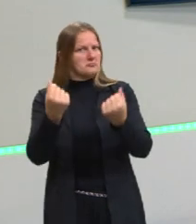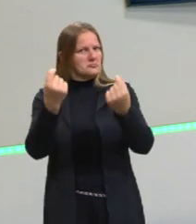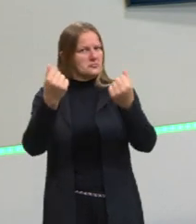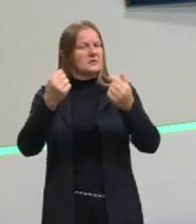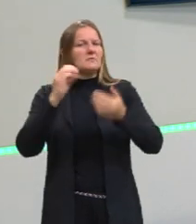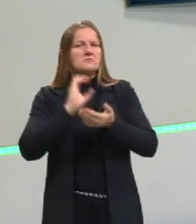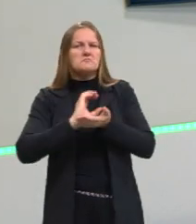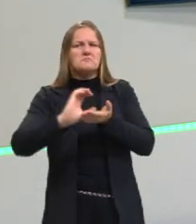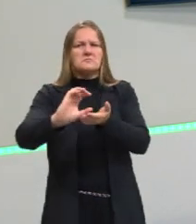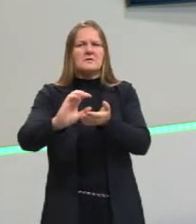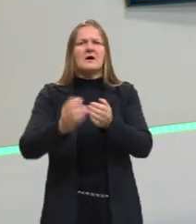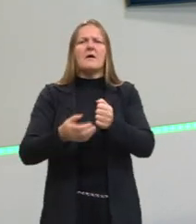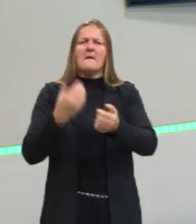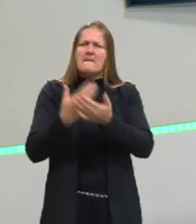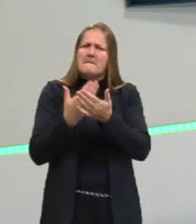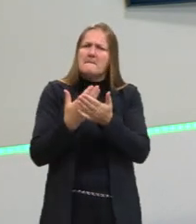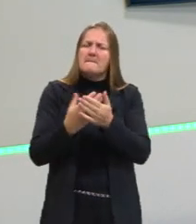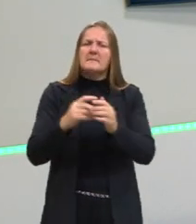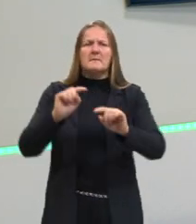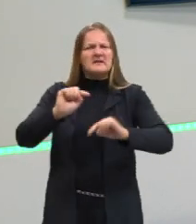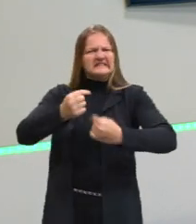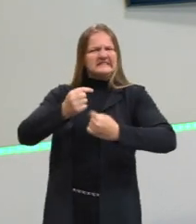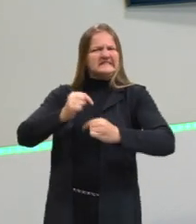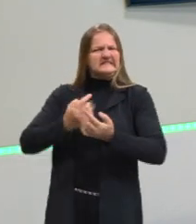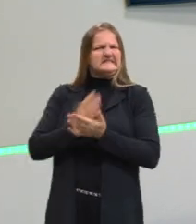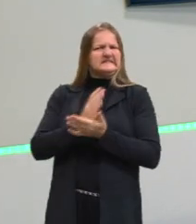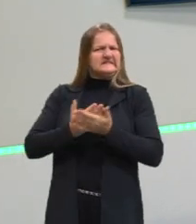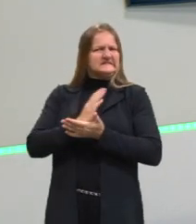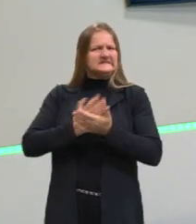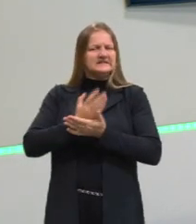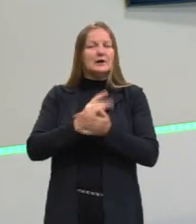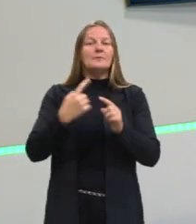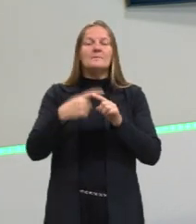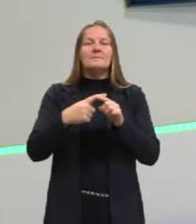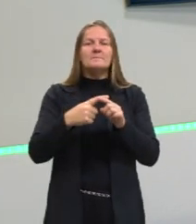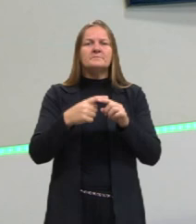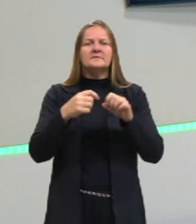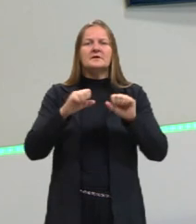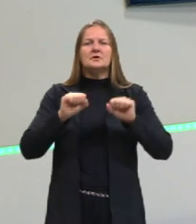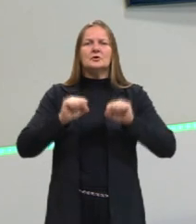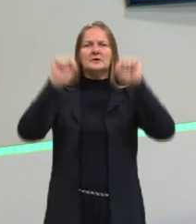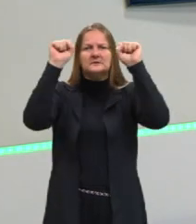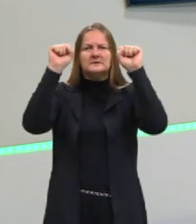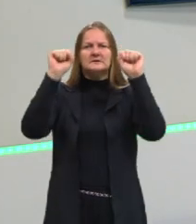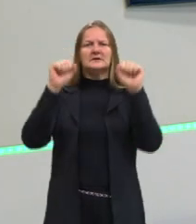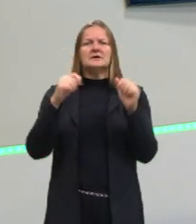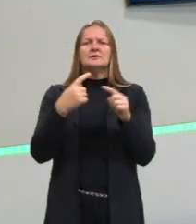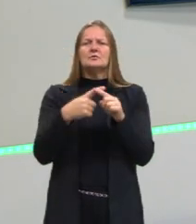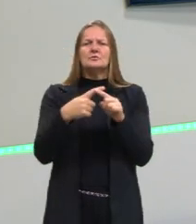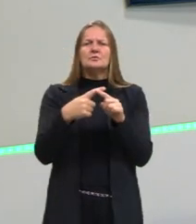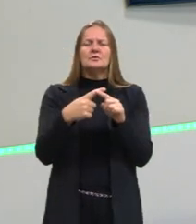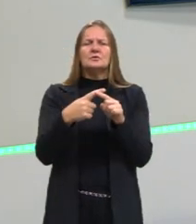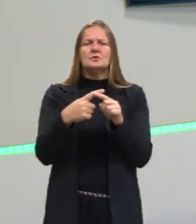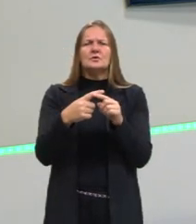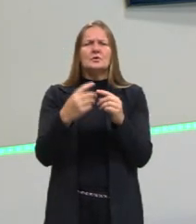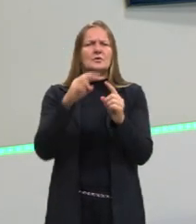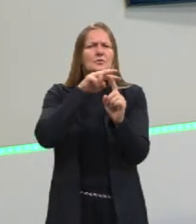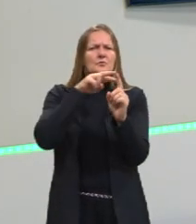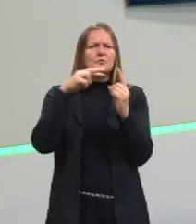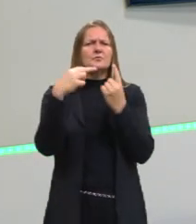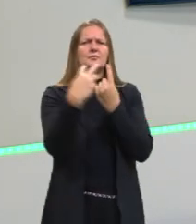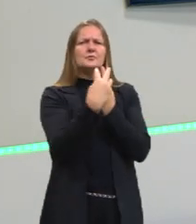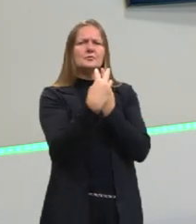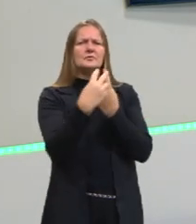mas isso incomodou muito ele porque dentro da Ótica protestante ele se sentia